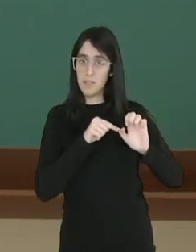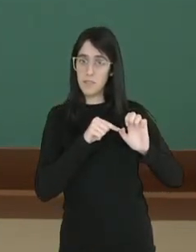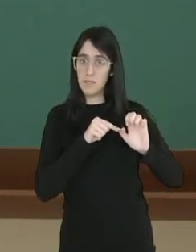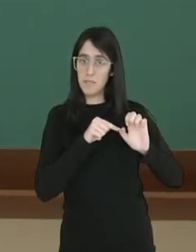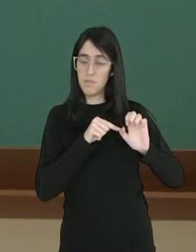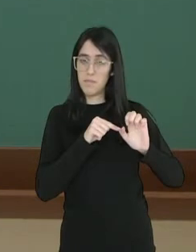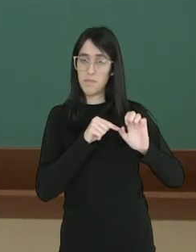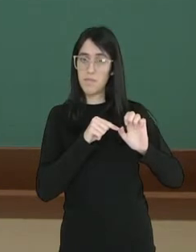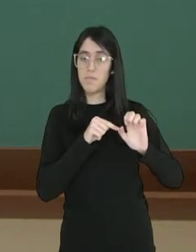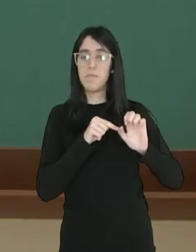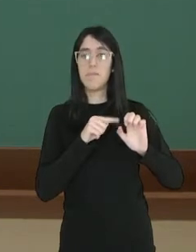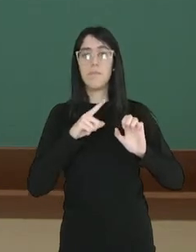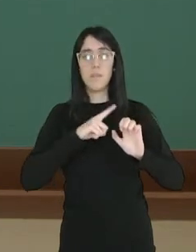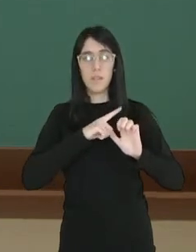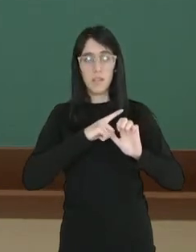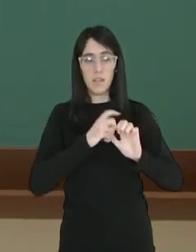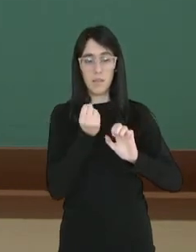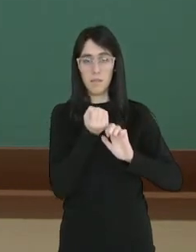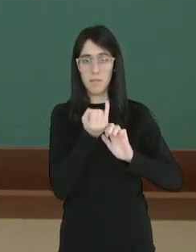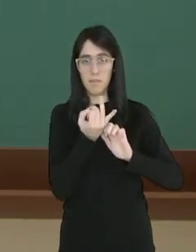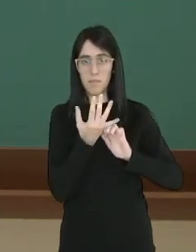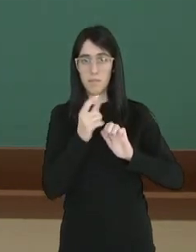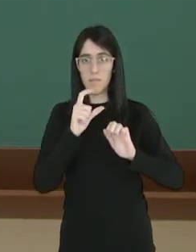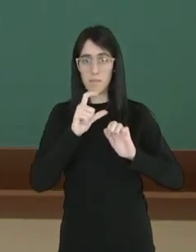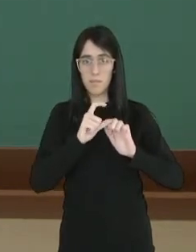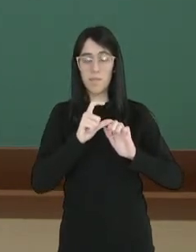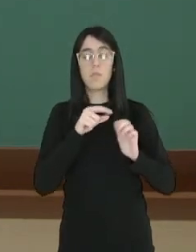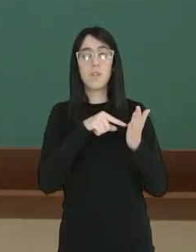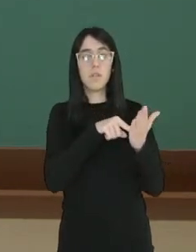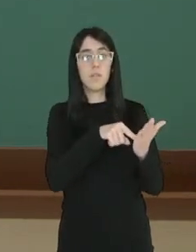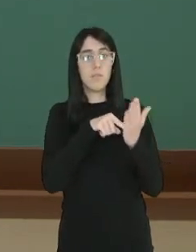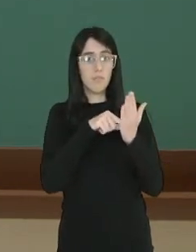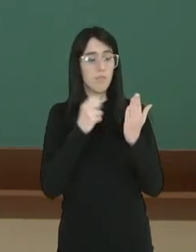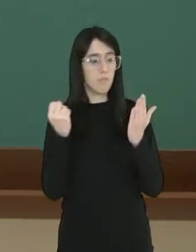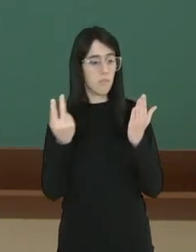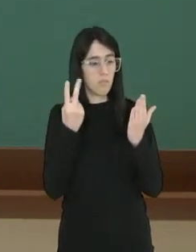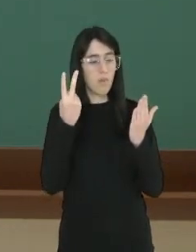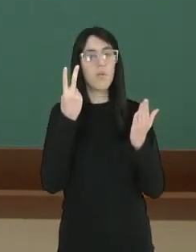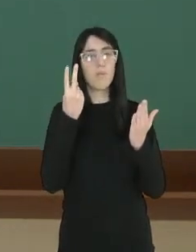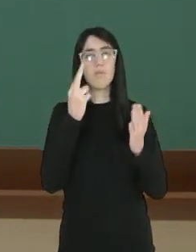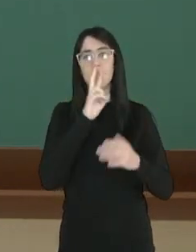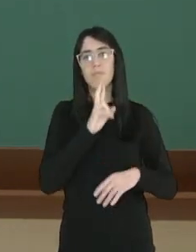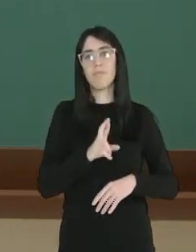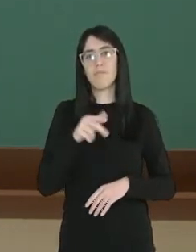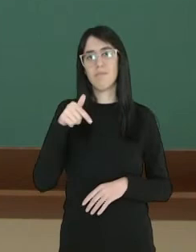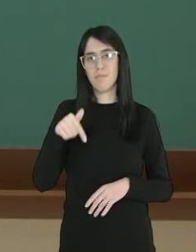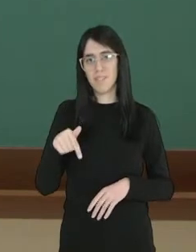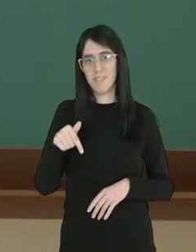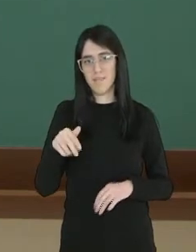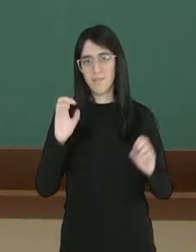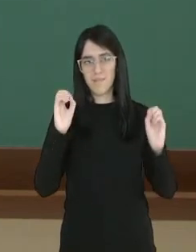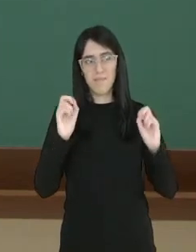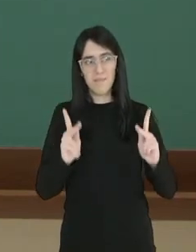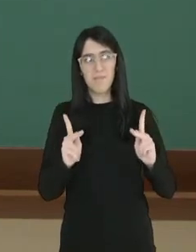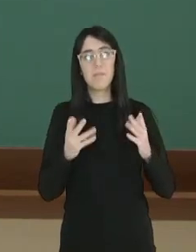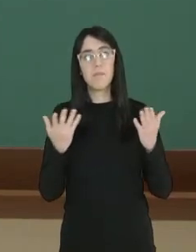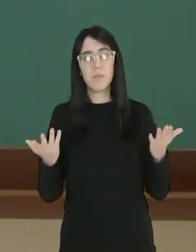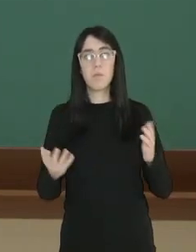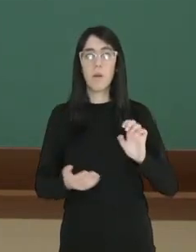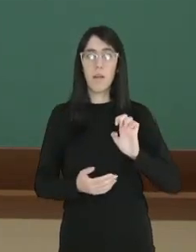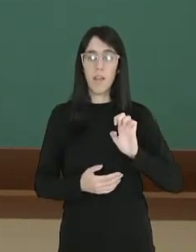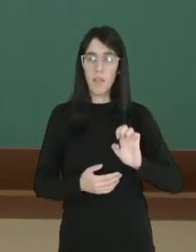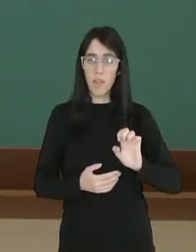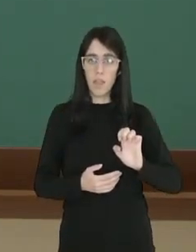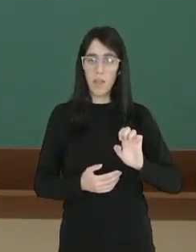ao valor que apareceu na calculadora resulta em 7. Foi isso que mostrou aqui. E elevado